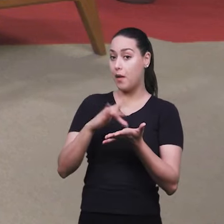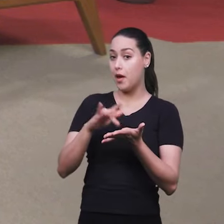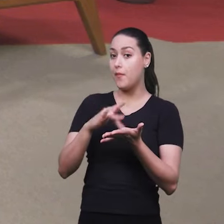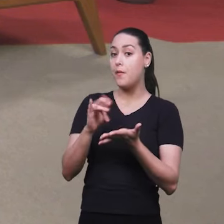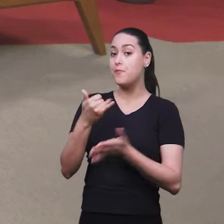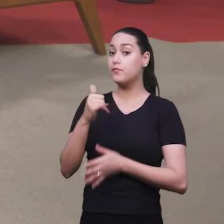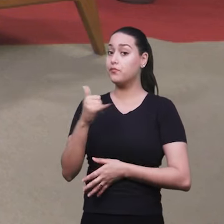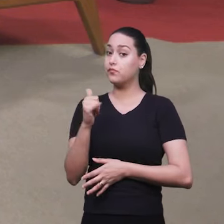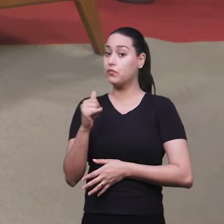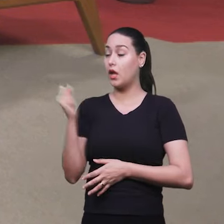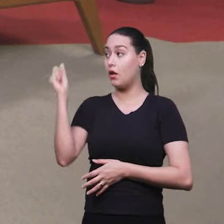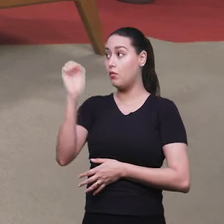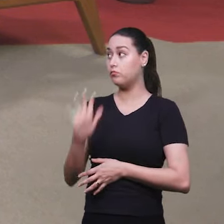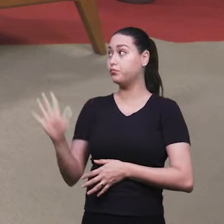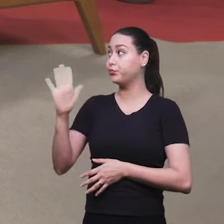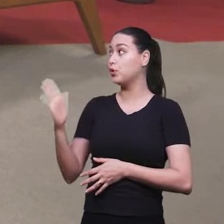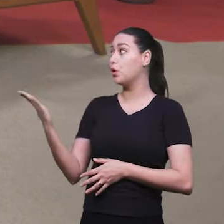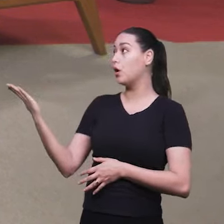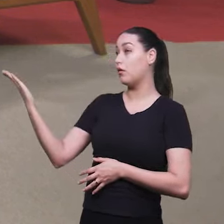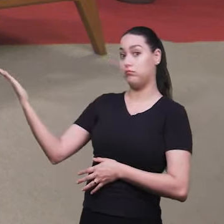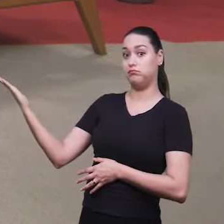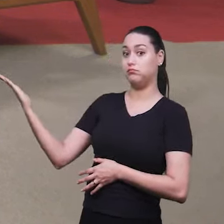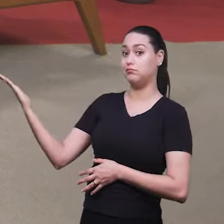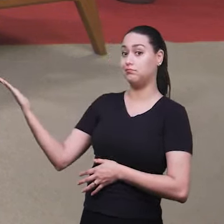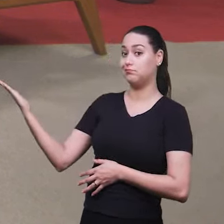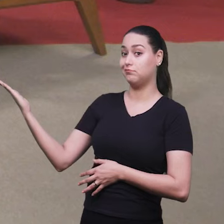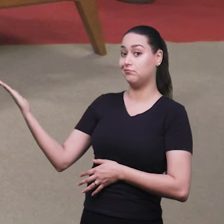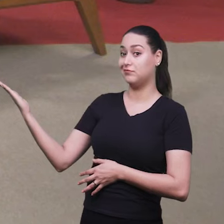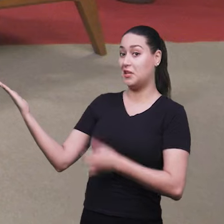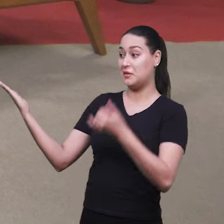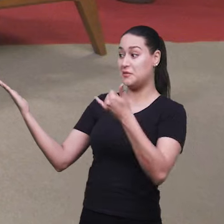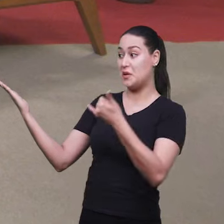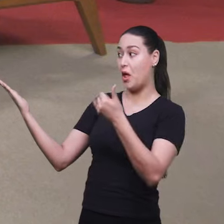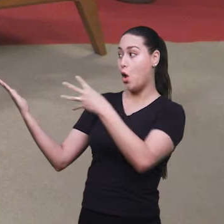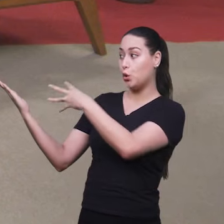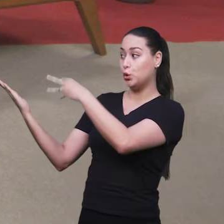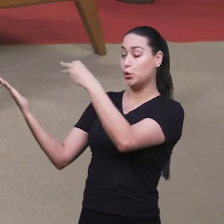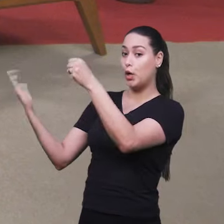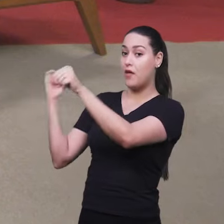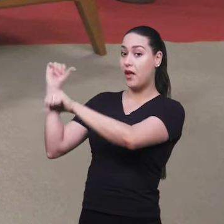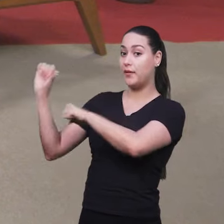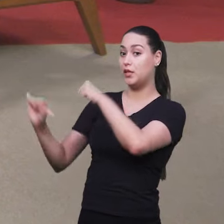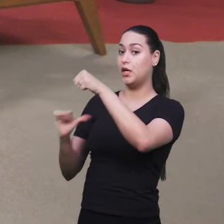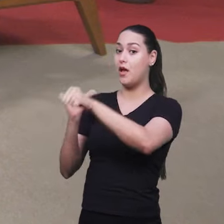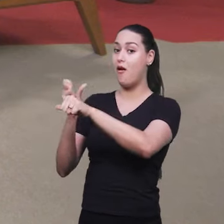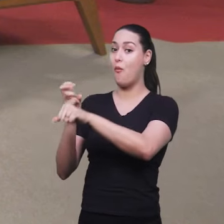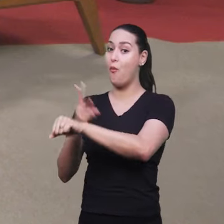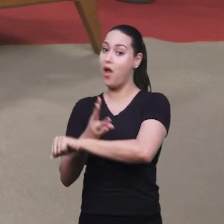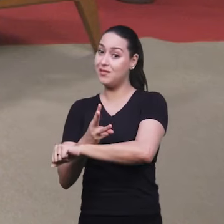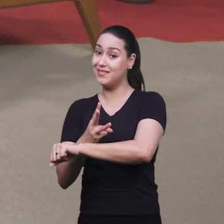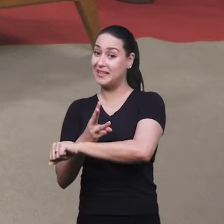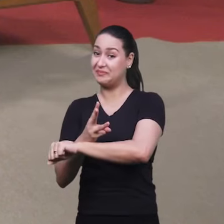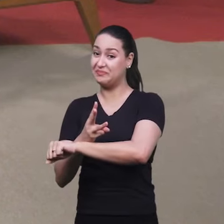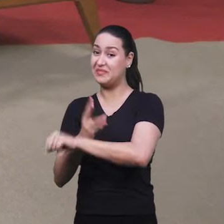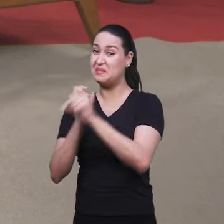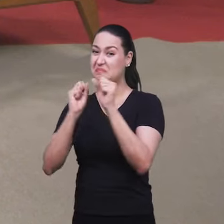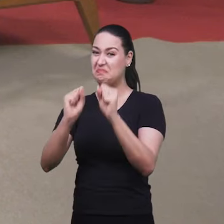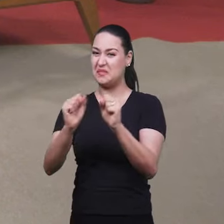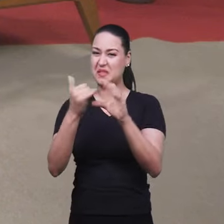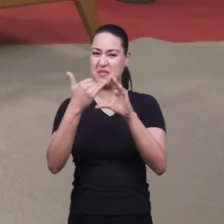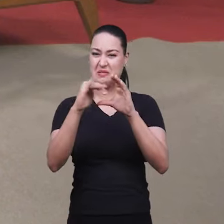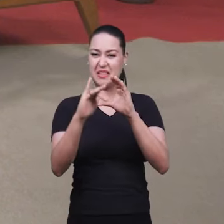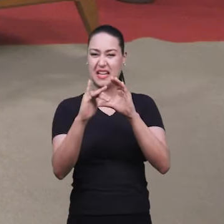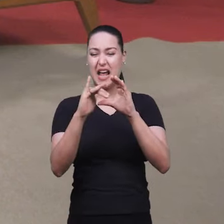ele, para esse QR Code que está aparecendo aí na tela, e aí seu aparelho já vai ser redirecionado para o WhatsApp. E lá no WhatsApp você pode mandar